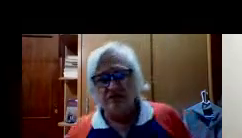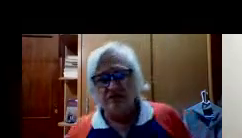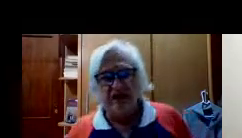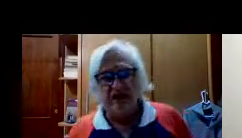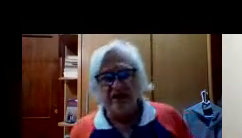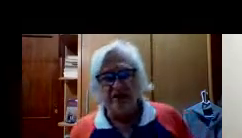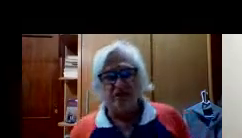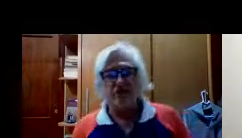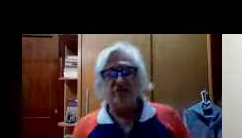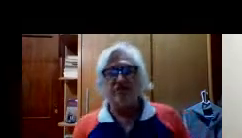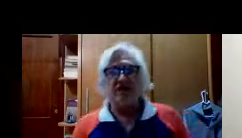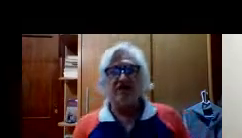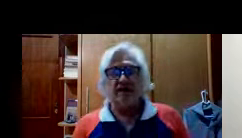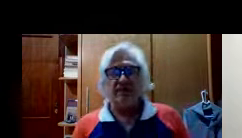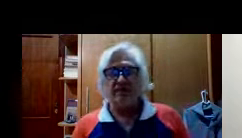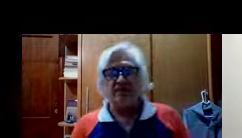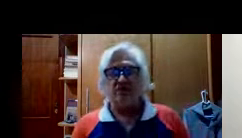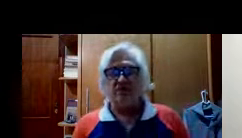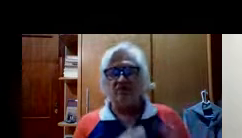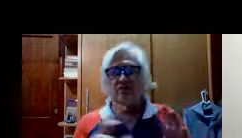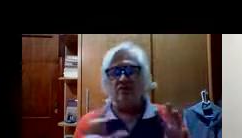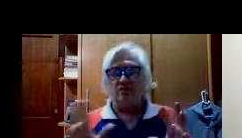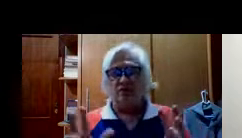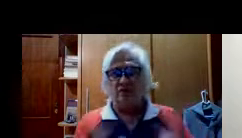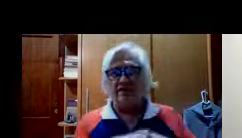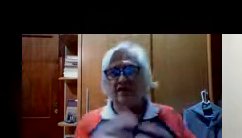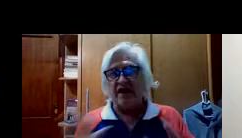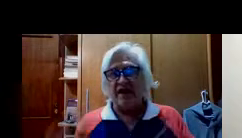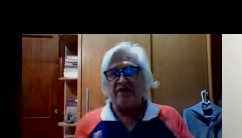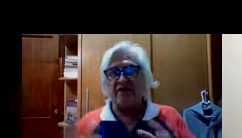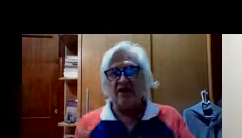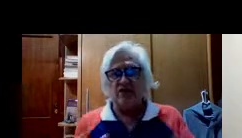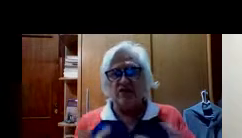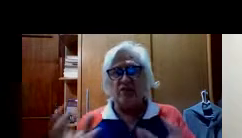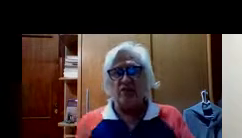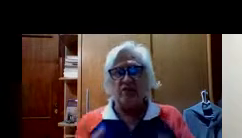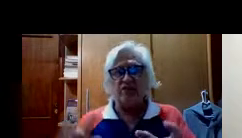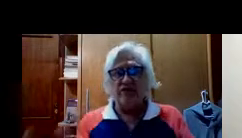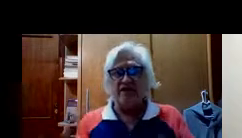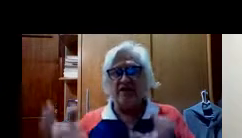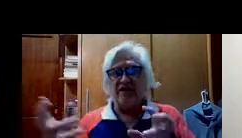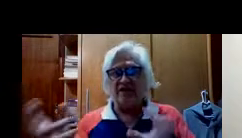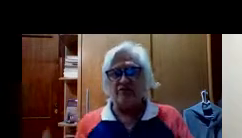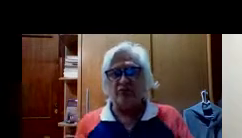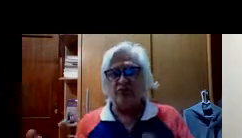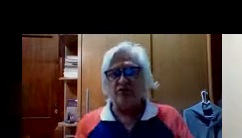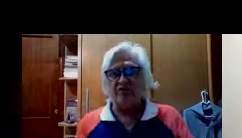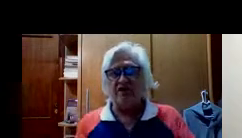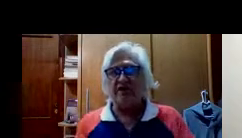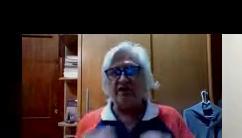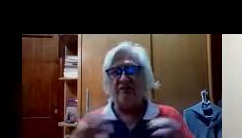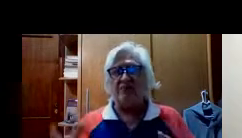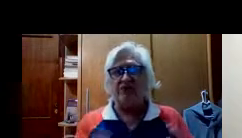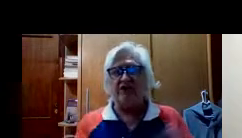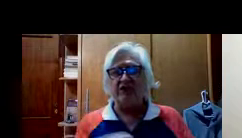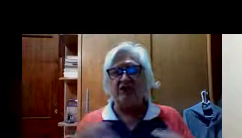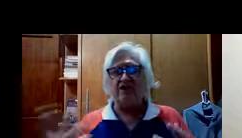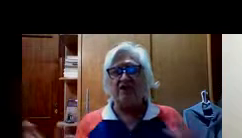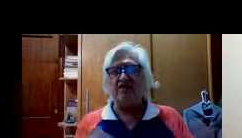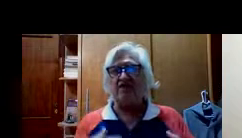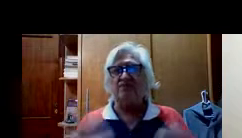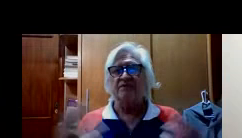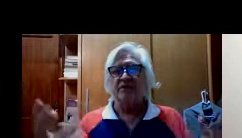Então, falamos de condutividade elétrica e condutividade térmica. Então, os materiais que têm uma boa condutividade elétrica e uma boa condutividade térmica é